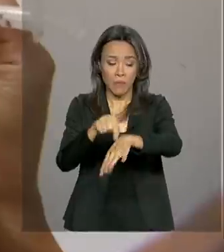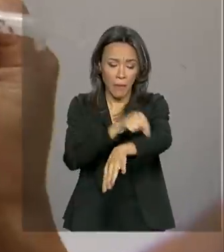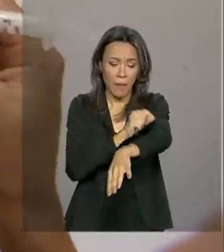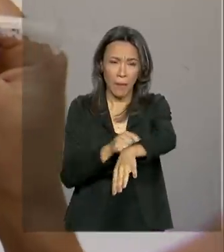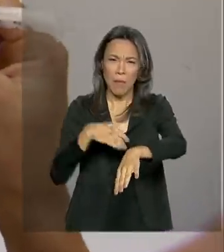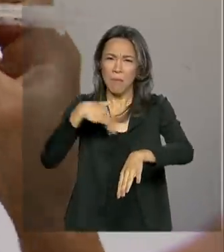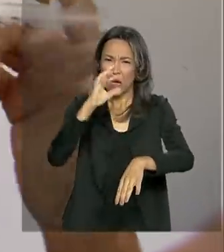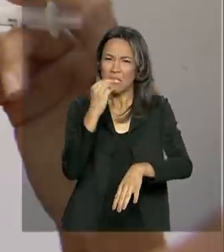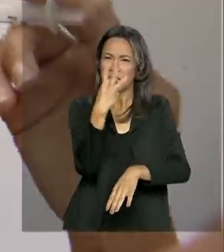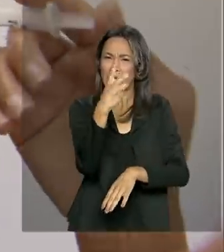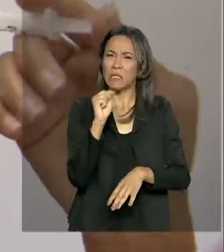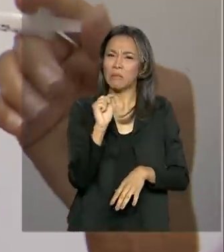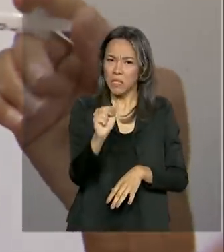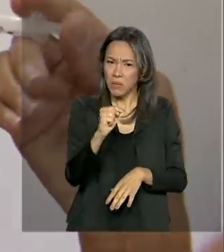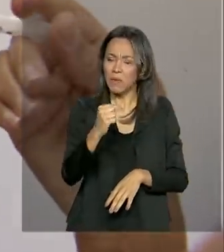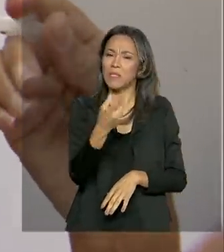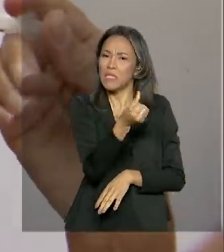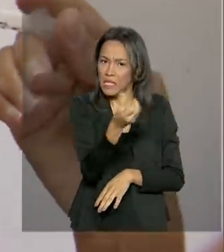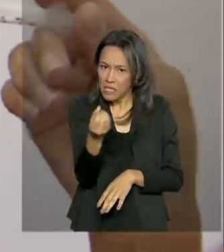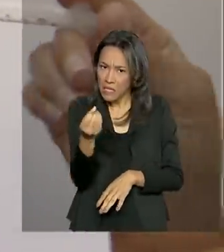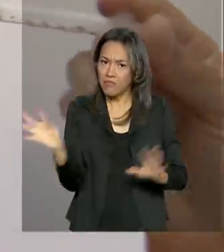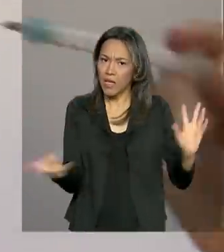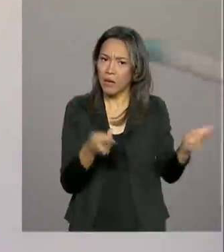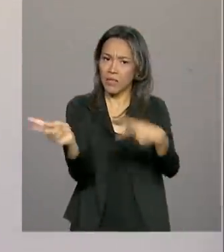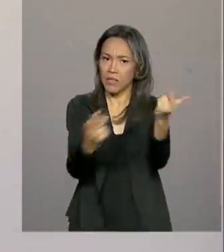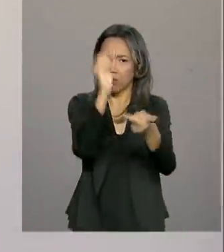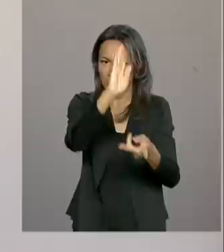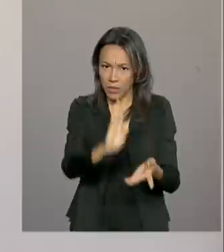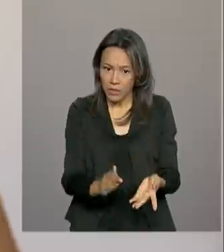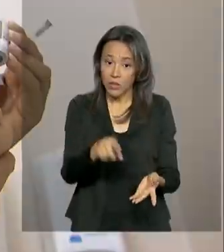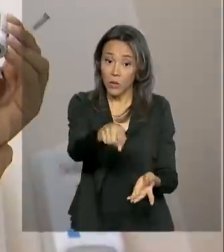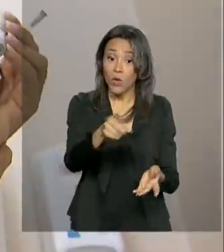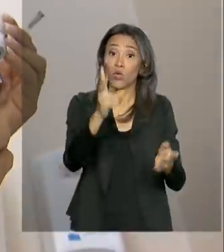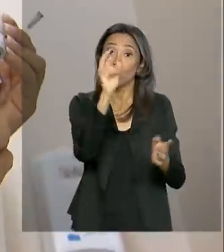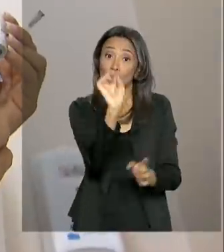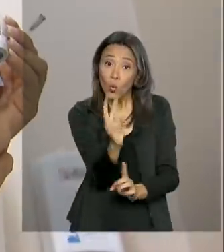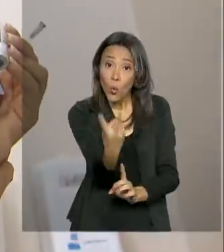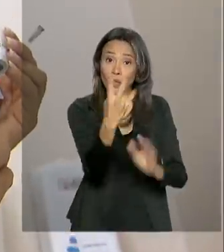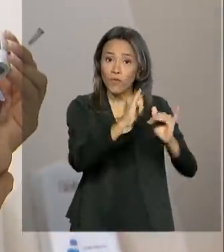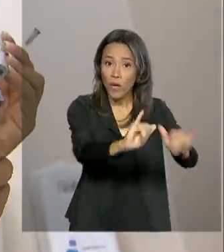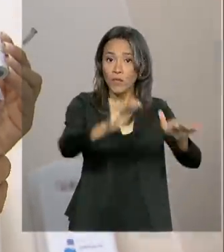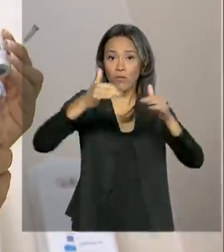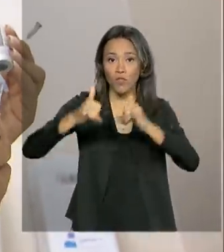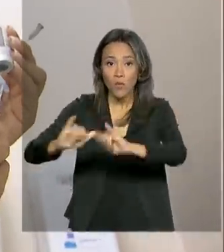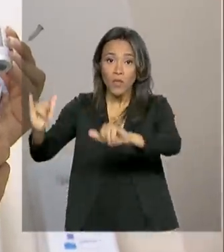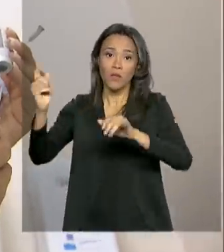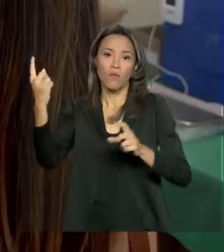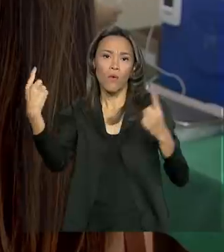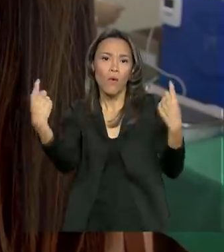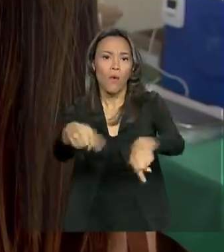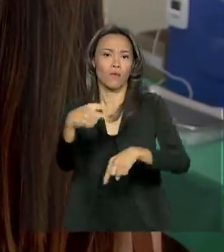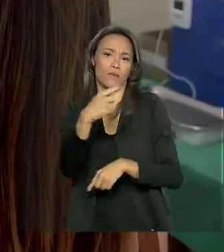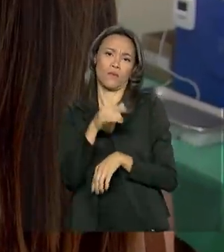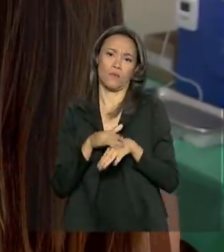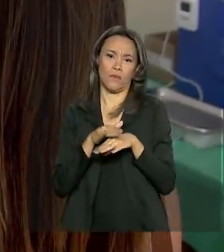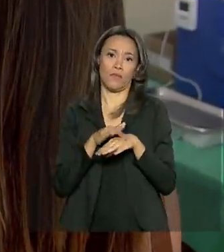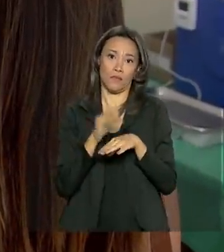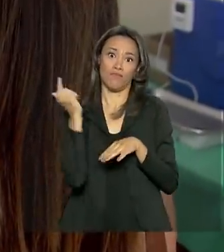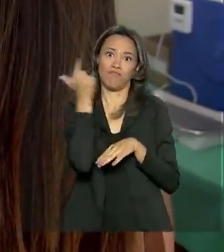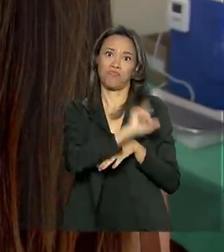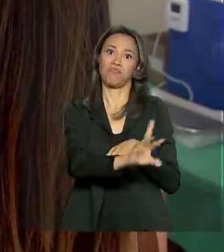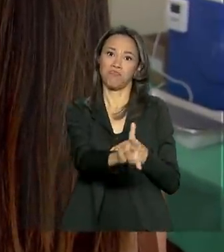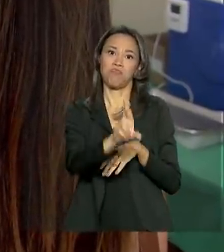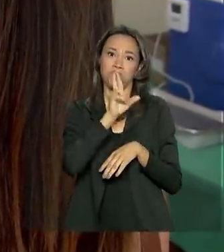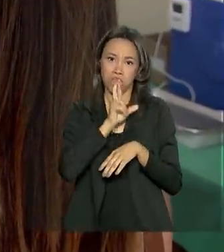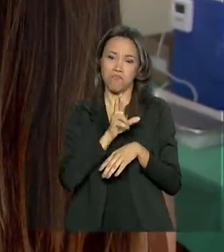.600 casos no país. Nessa luta, foram feitas duas campanhas nacionais contra a doença. O movimento deu resultado